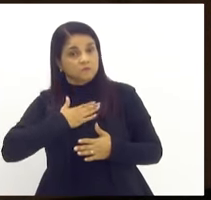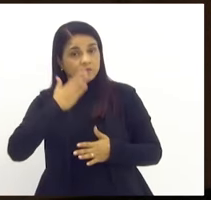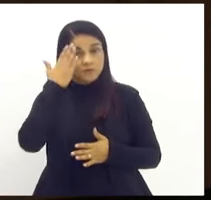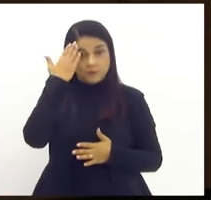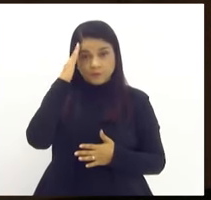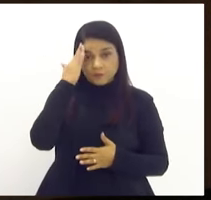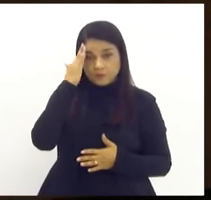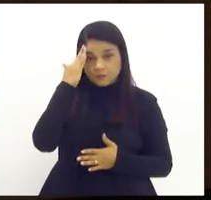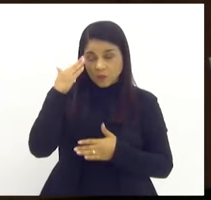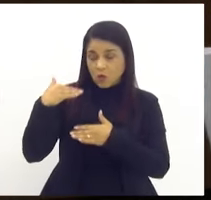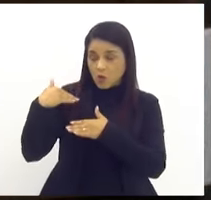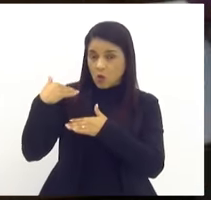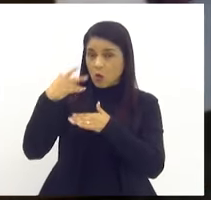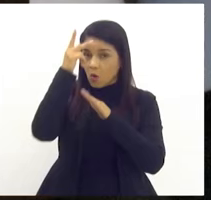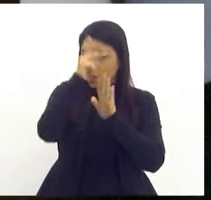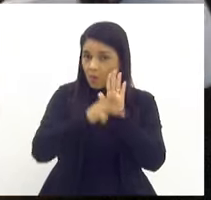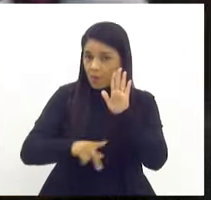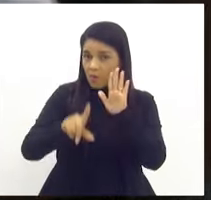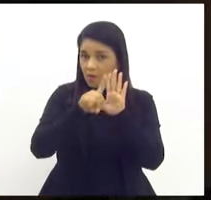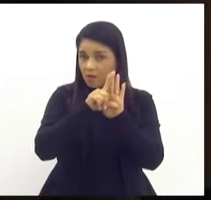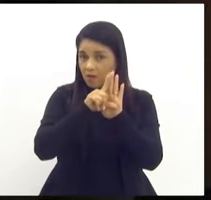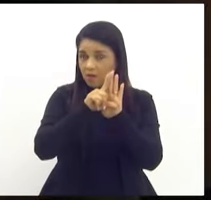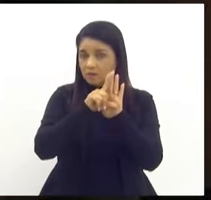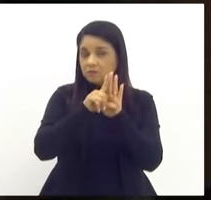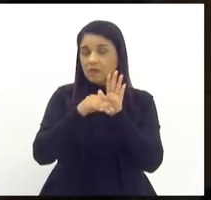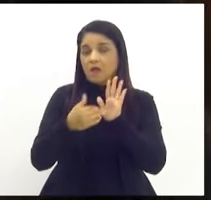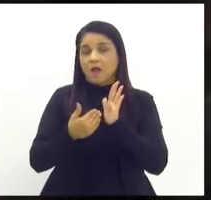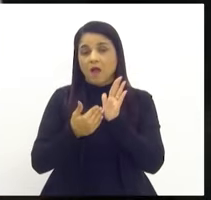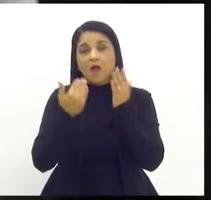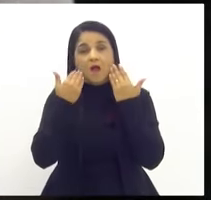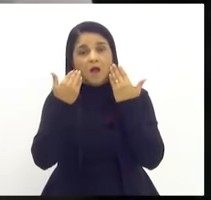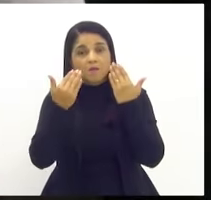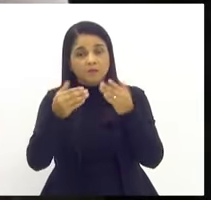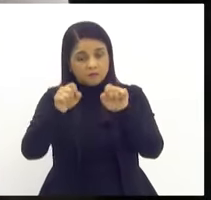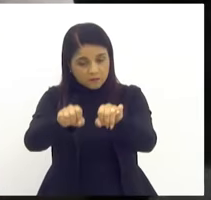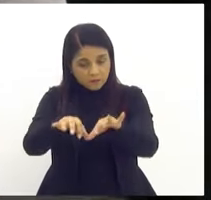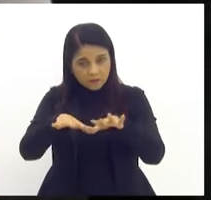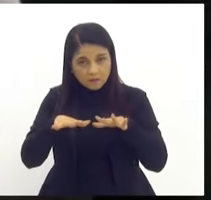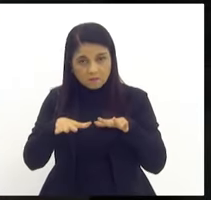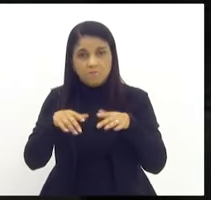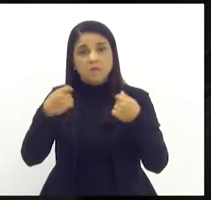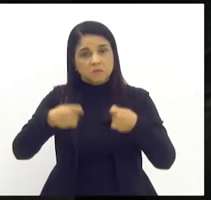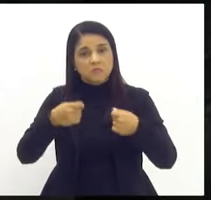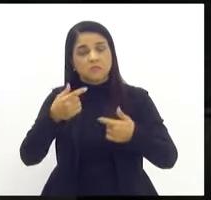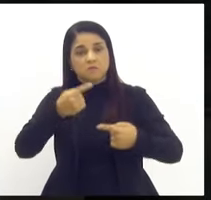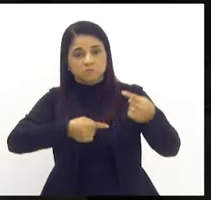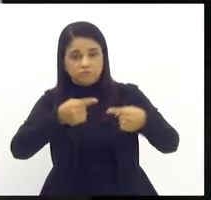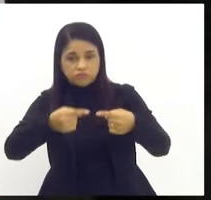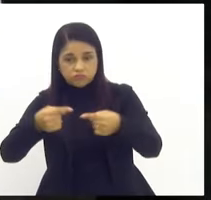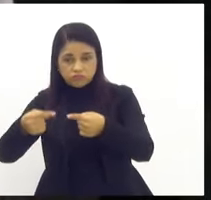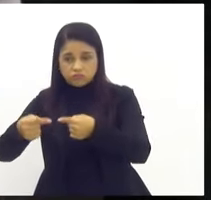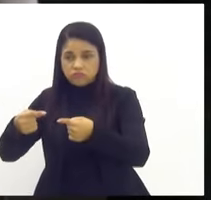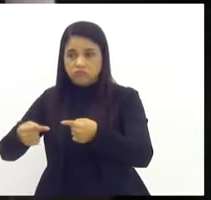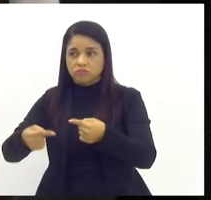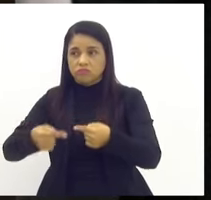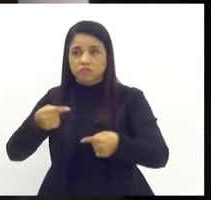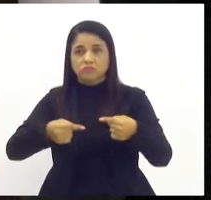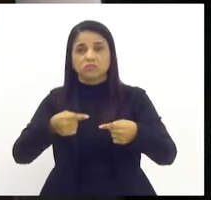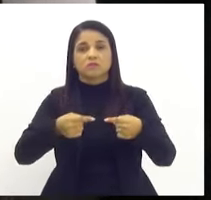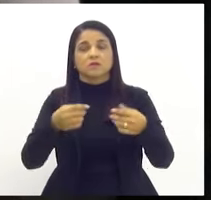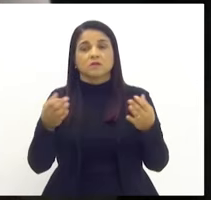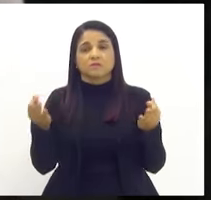o o projeto de apresent a casa precisa tramitar e que as emendas irão